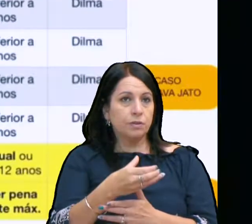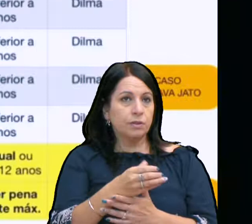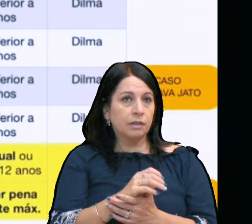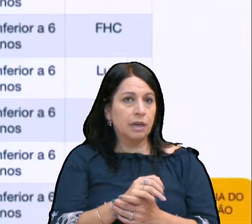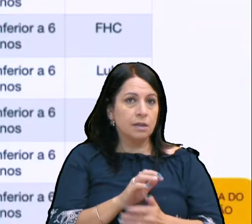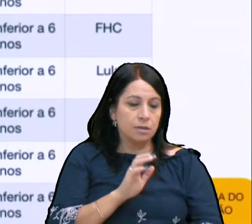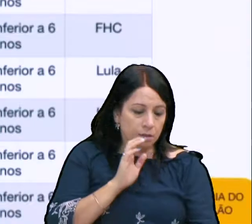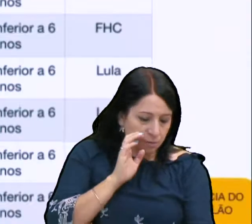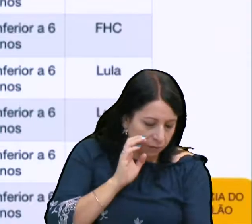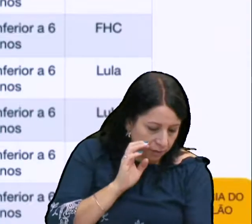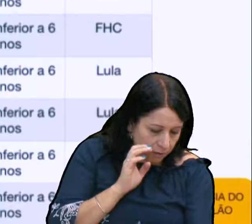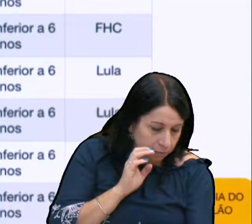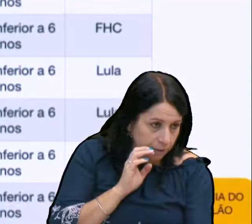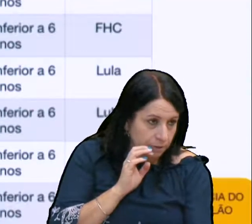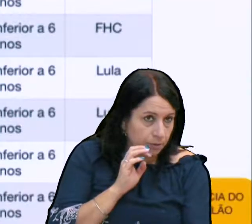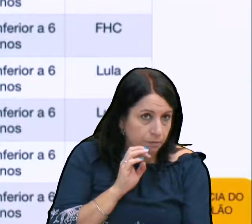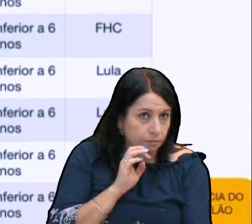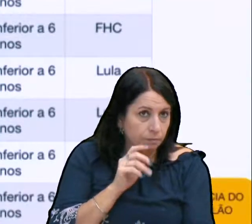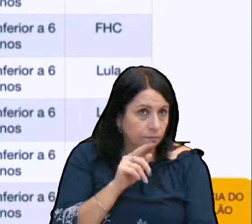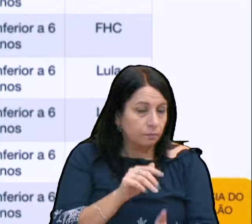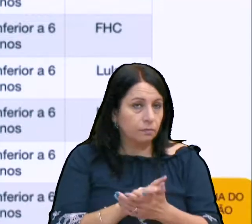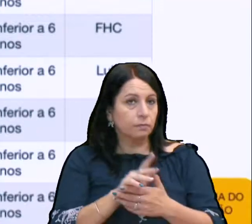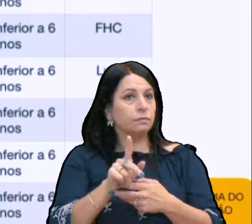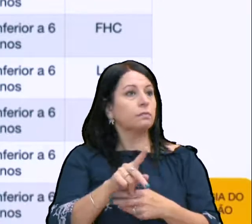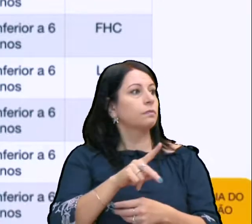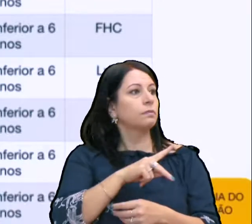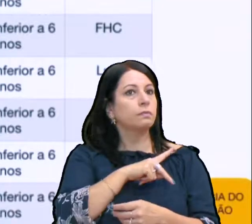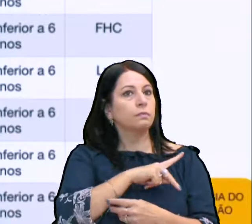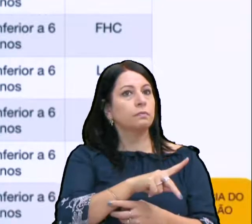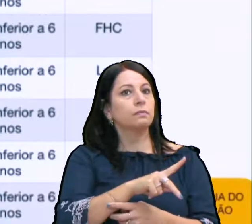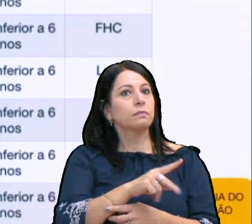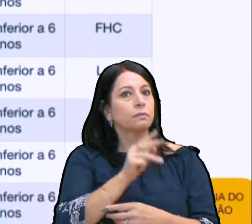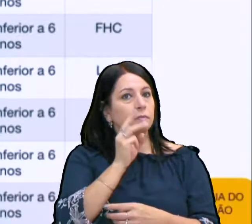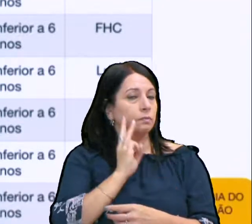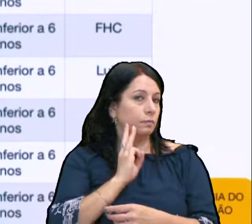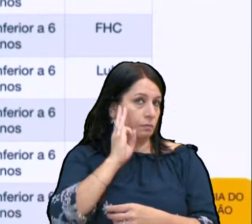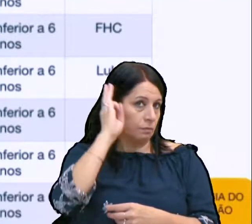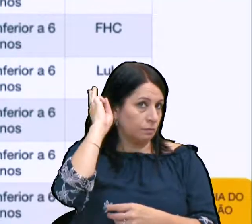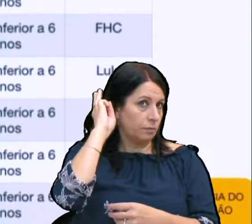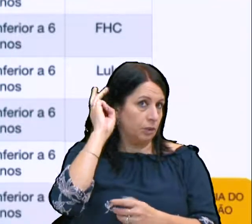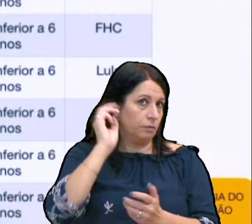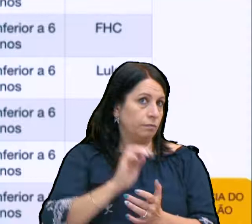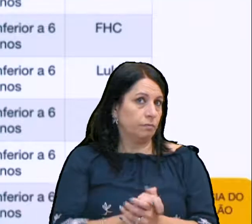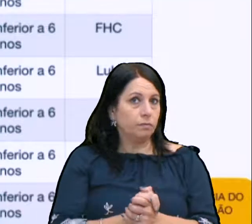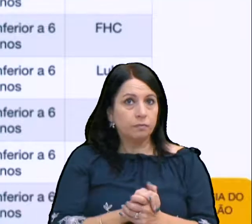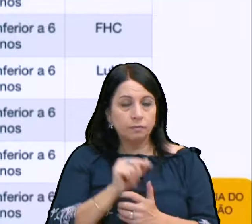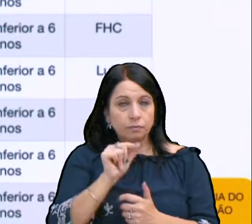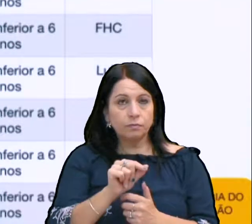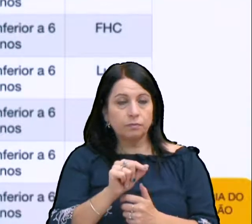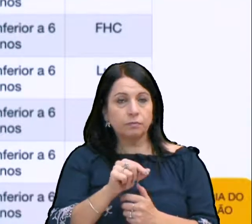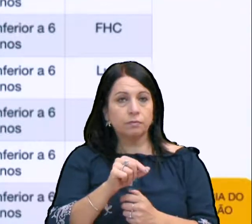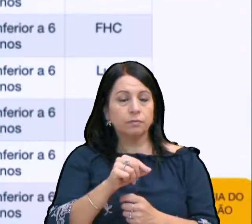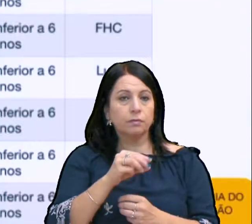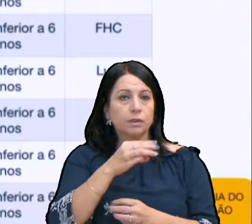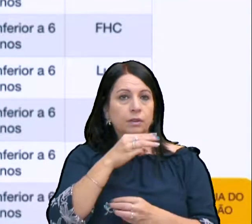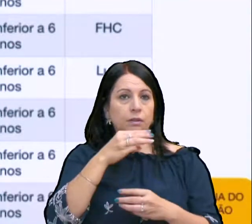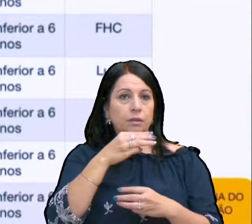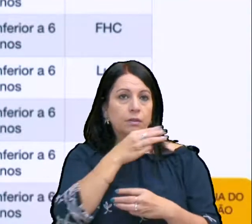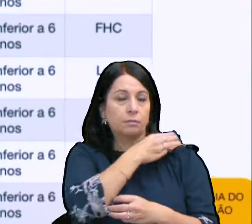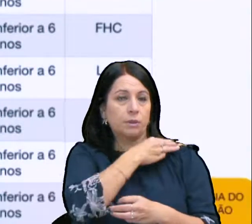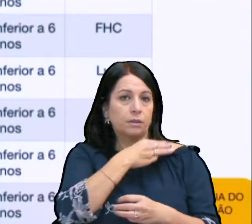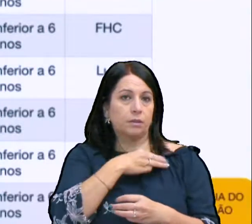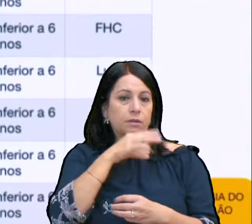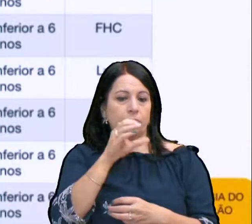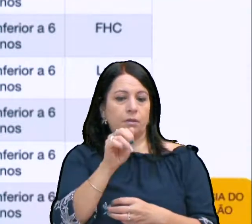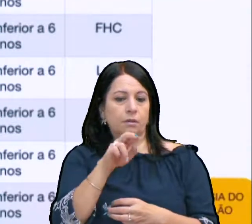do decreto publicado pelo presidente Michel Temer, agora ao final do ano, e que a ministra Carmen Lúcia